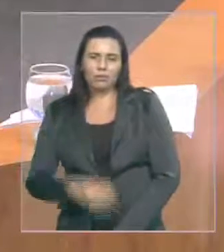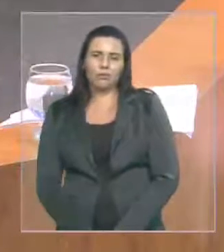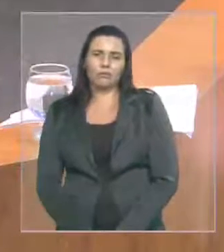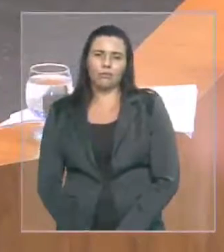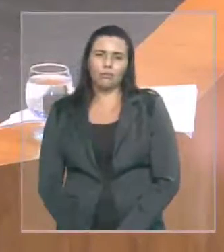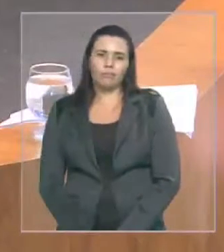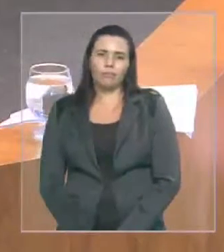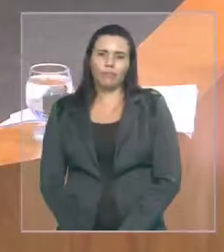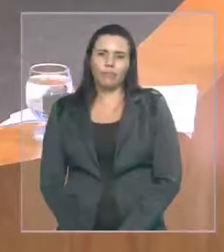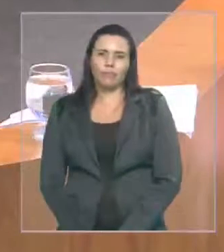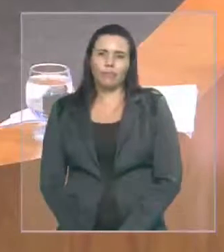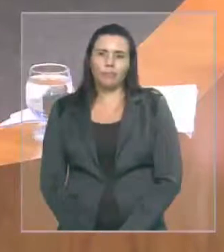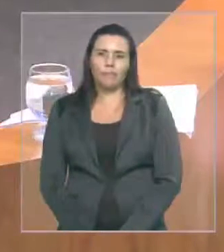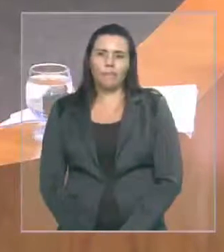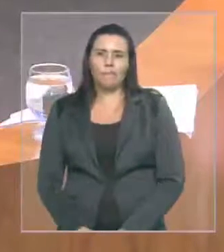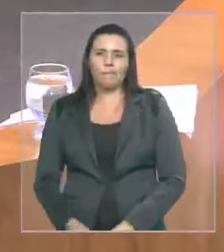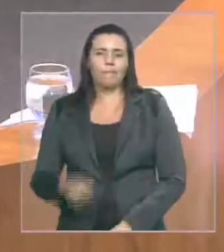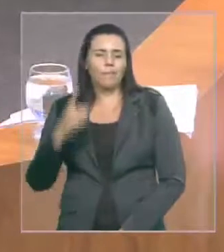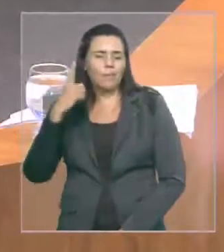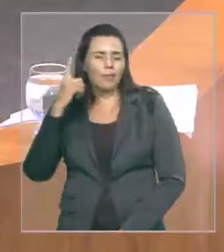Demanda média por dia útil,